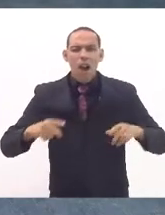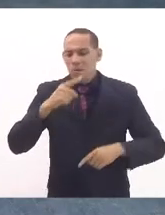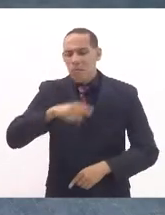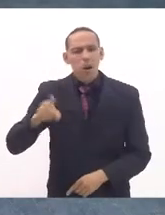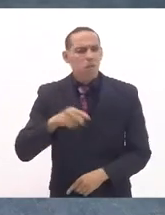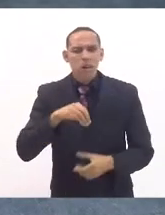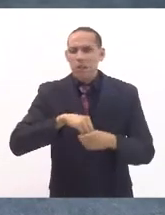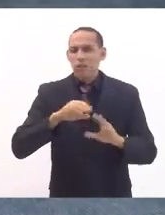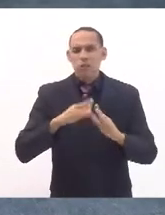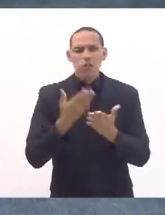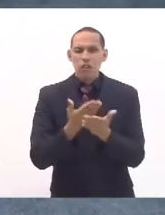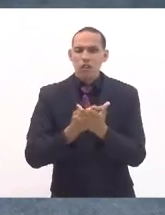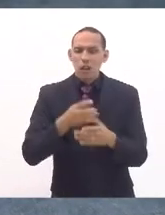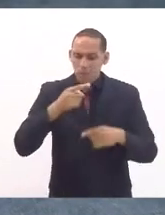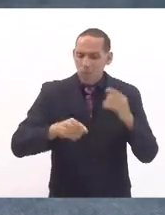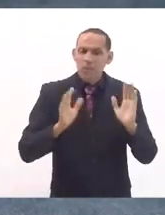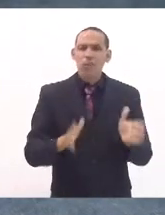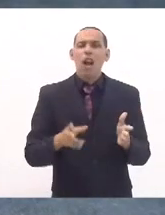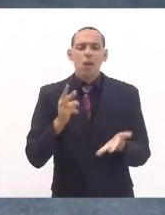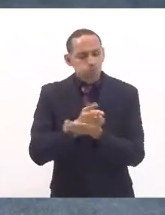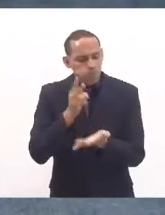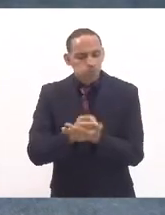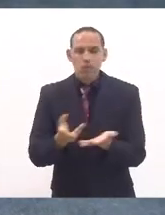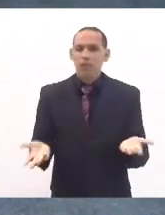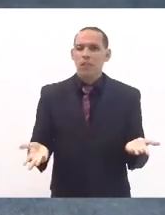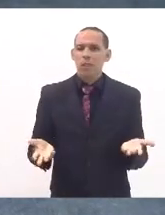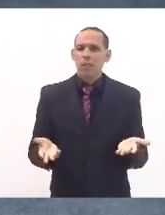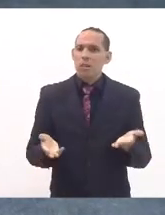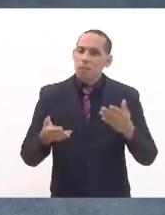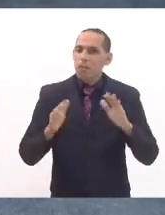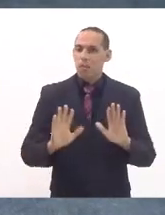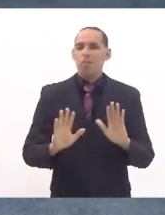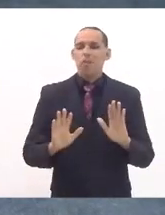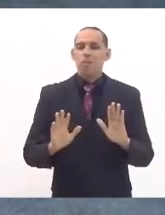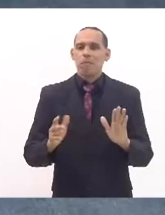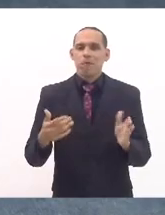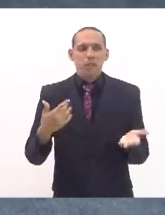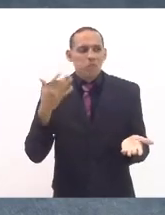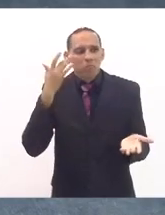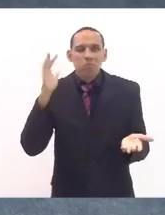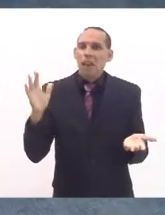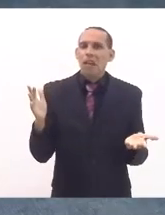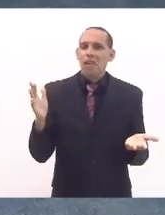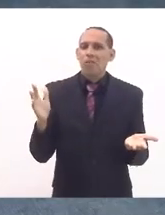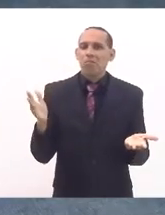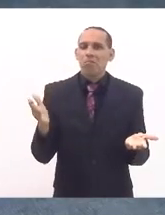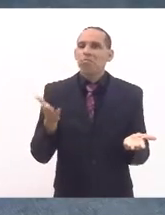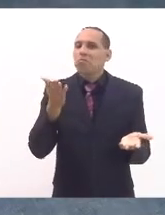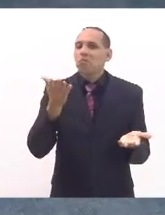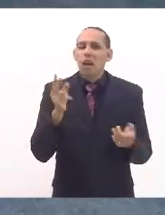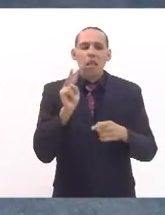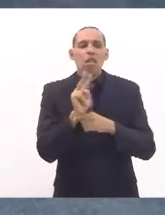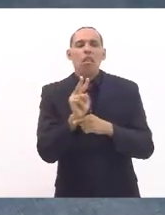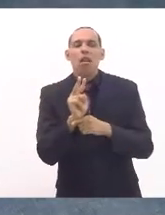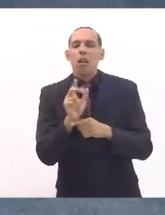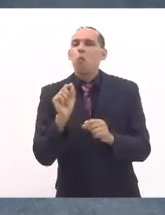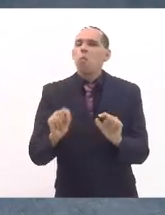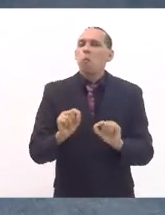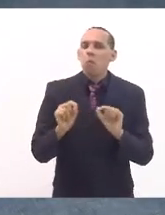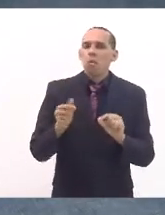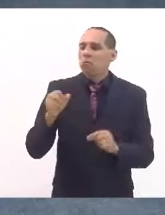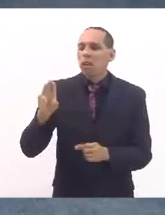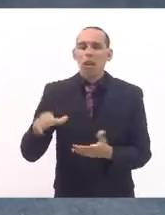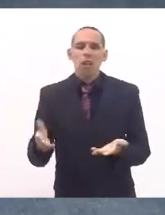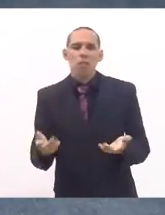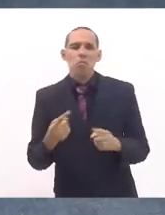escola. Já é proibido e tem que continuar. Agora, eu não sei que Vossa Excelência está defendendo para